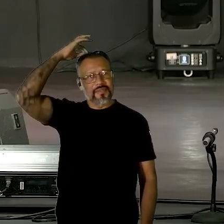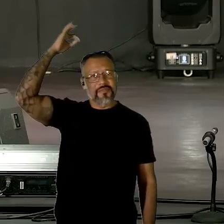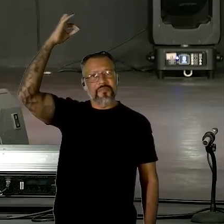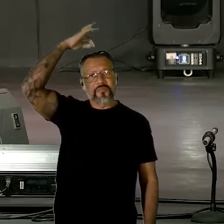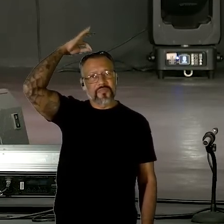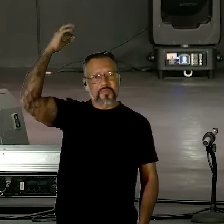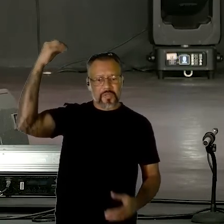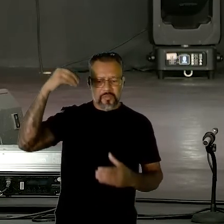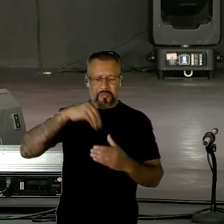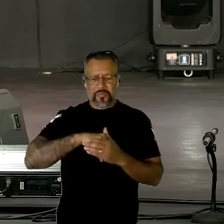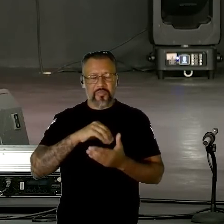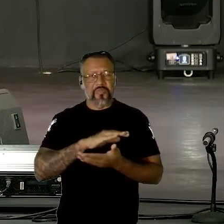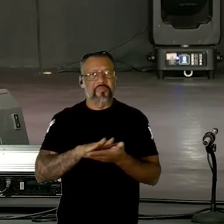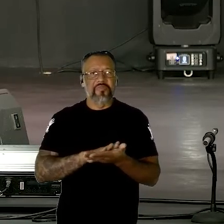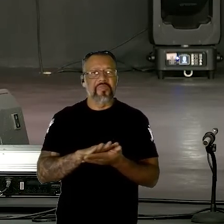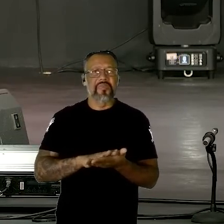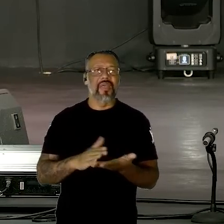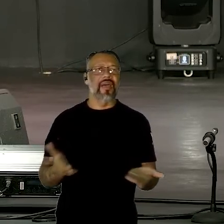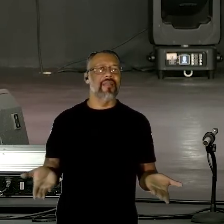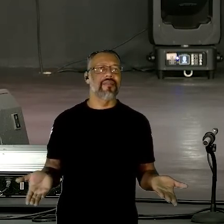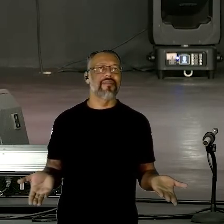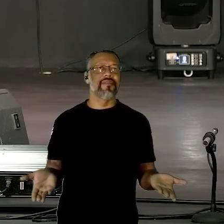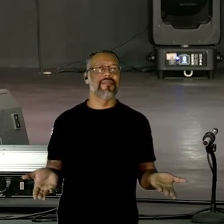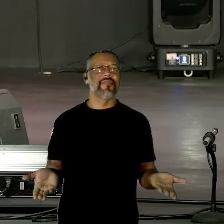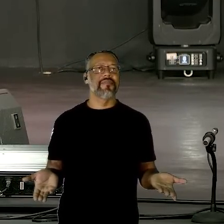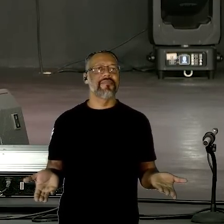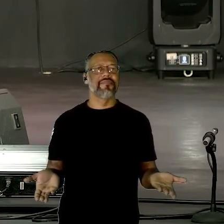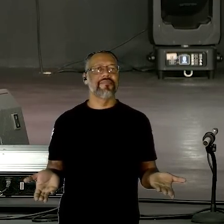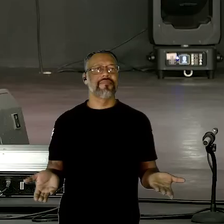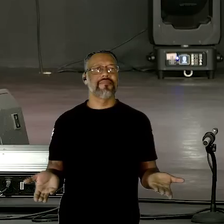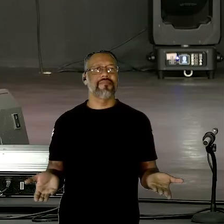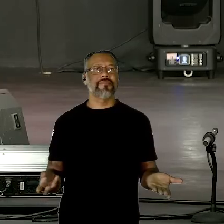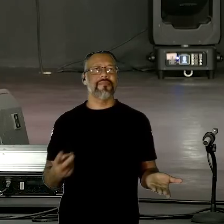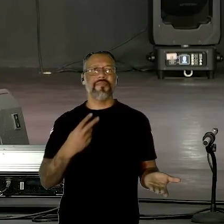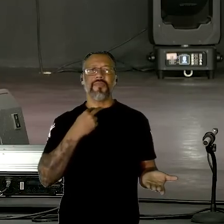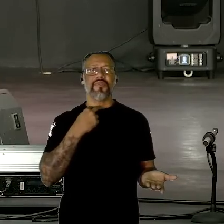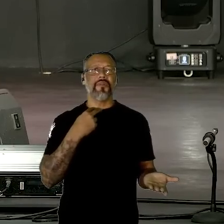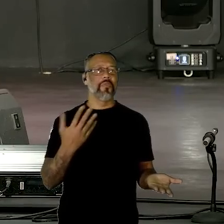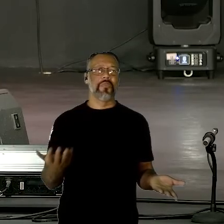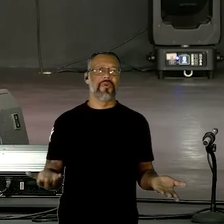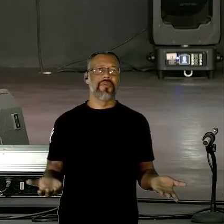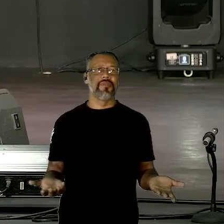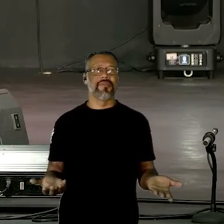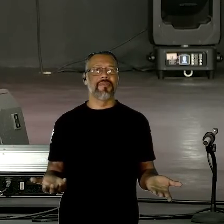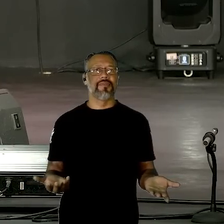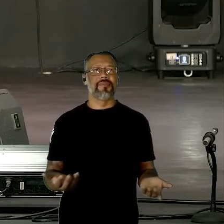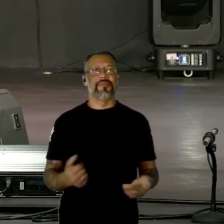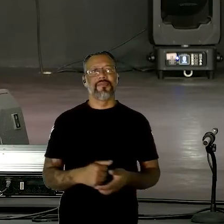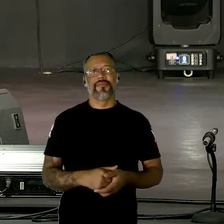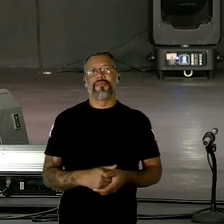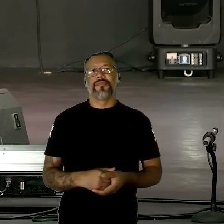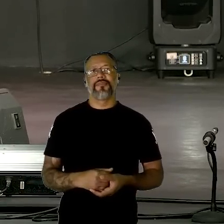diabo não fica isentão aí tá cheio de isentão ai não sou Lula nem bolsonaro